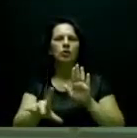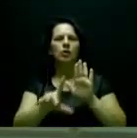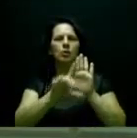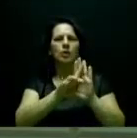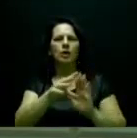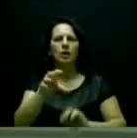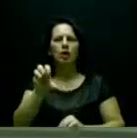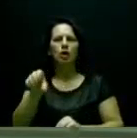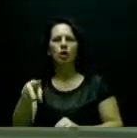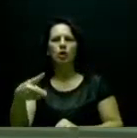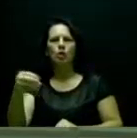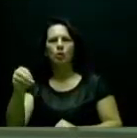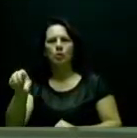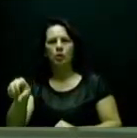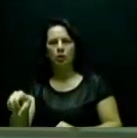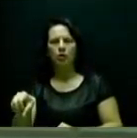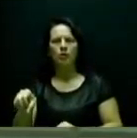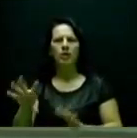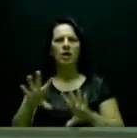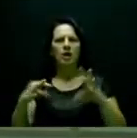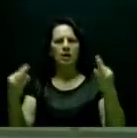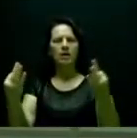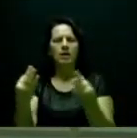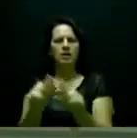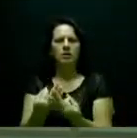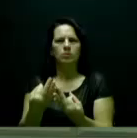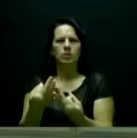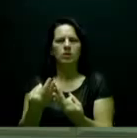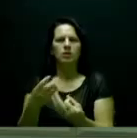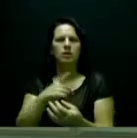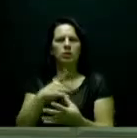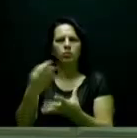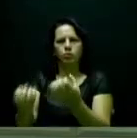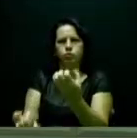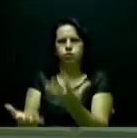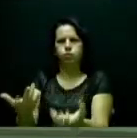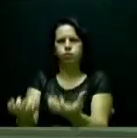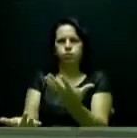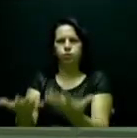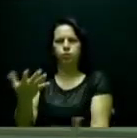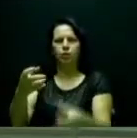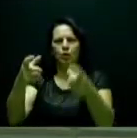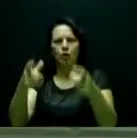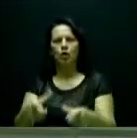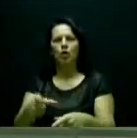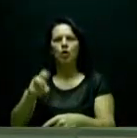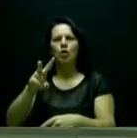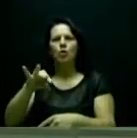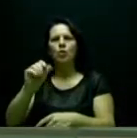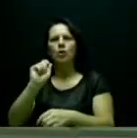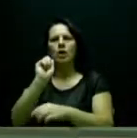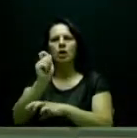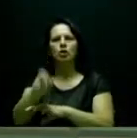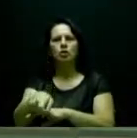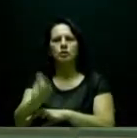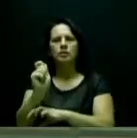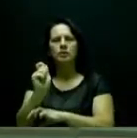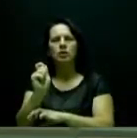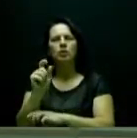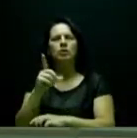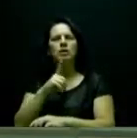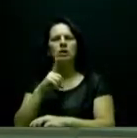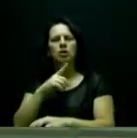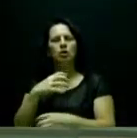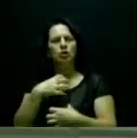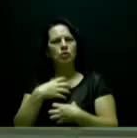de 2009. As famílias atingidas cujos imóveis foram atingidos pelo incêndio ocorrido na área denominada Vila dos Pescadores, isto de